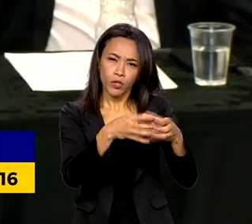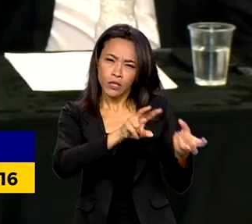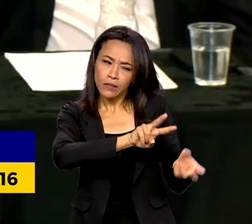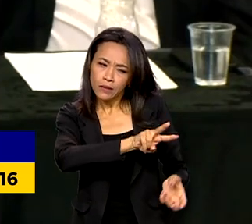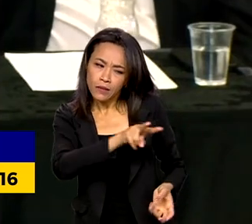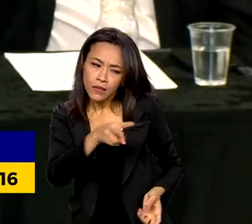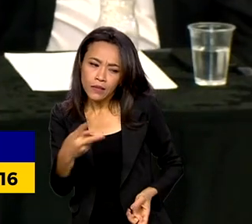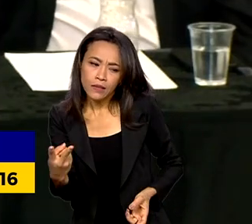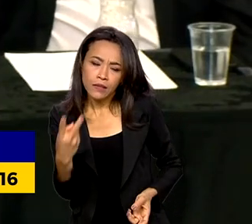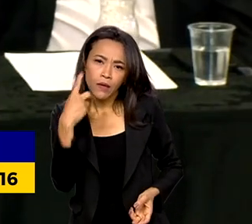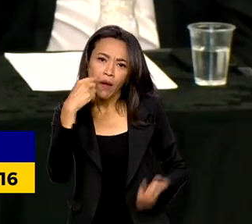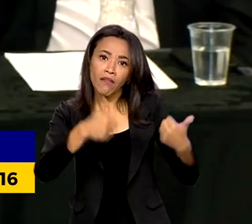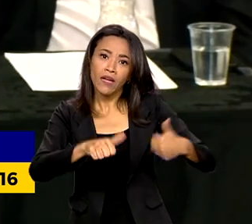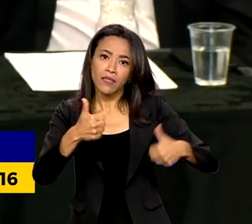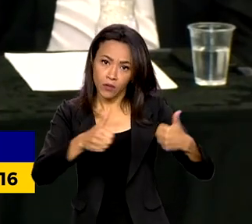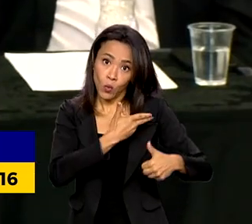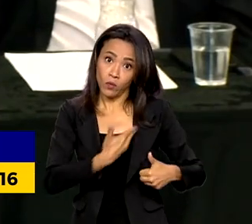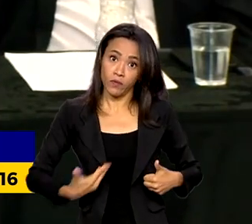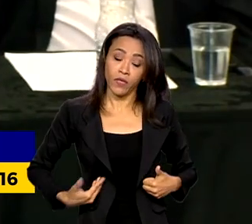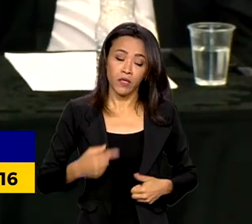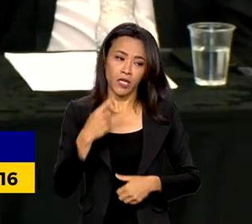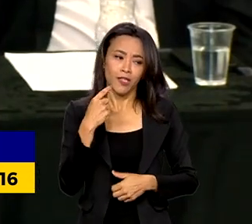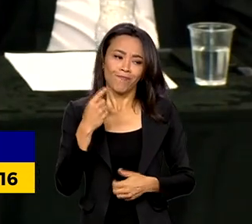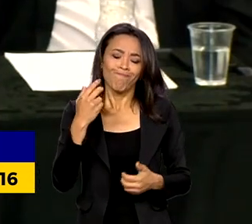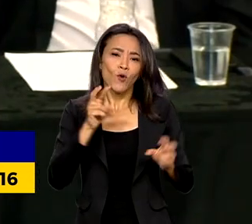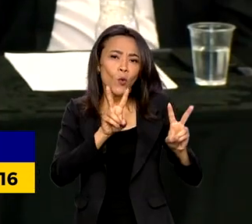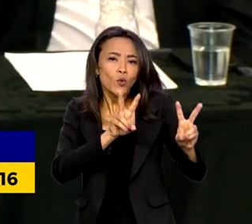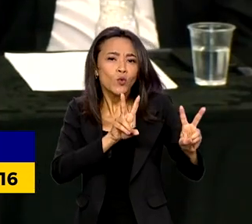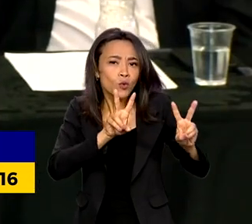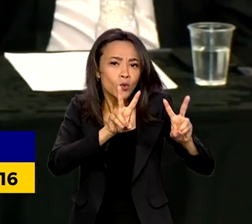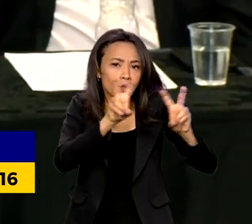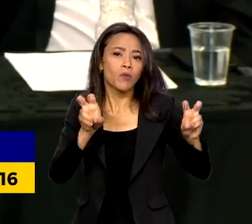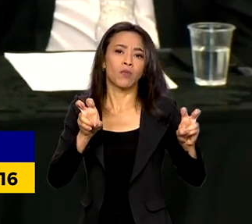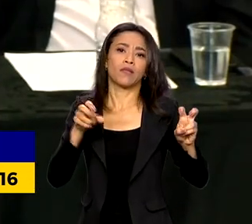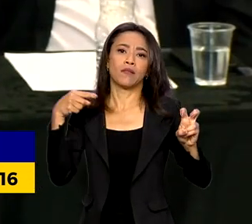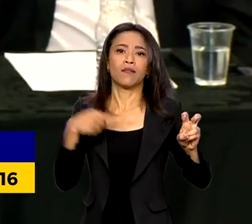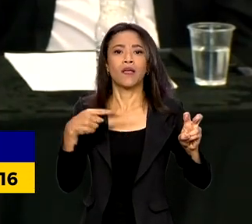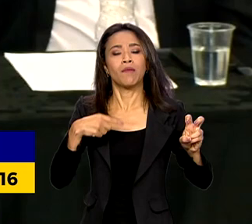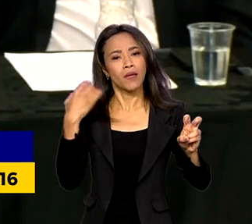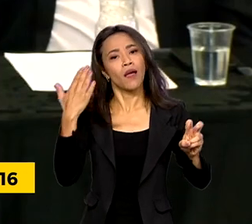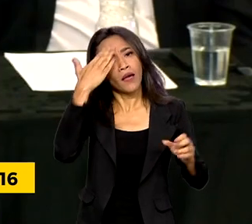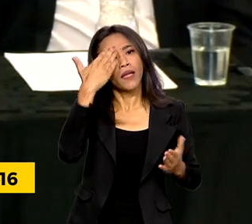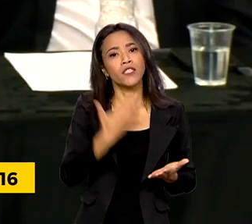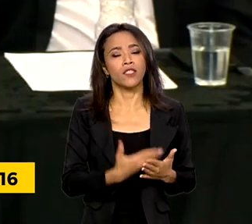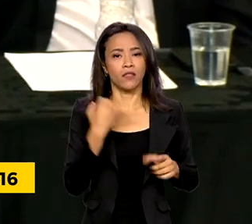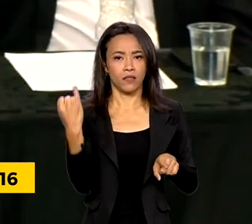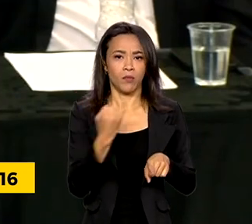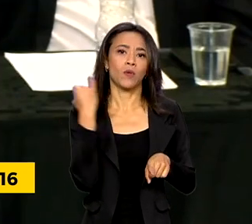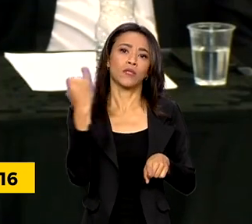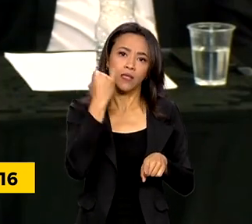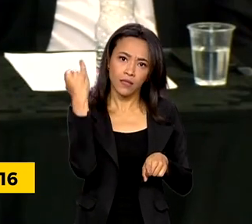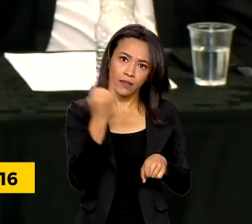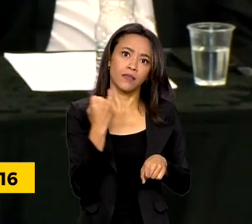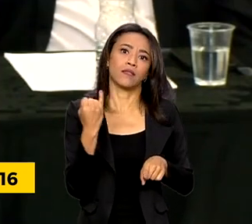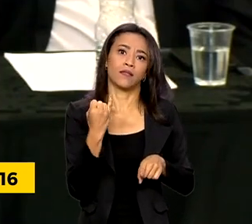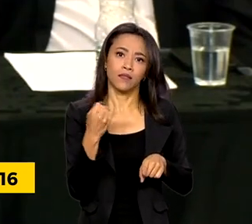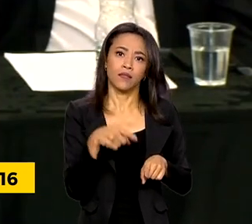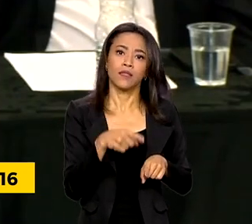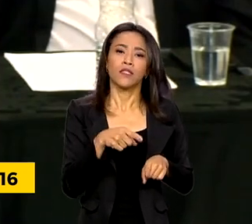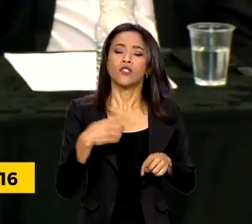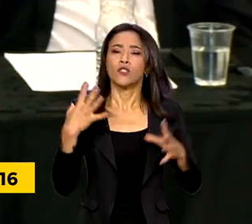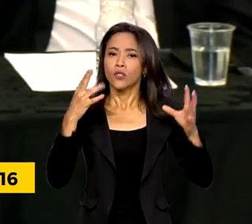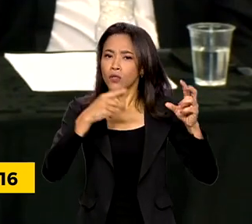com muita força esse tema e porque acreditamos na sua importância e é também um tema permanente não é Fernando